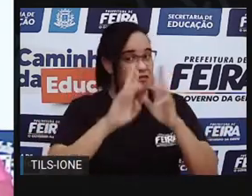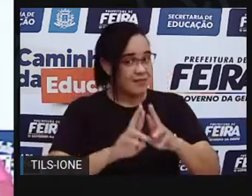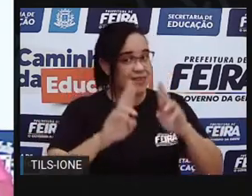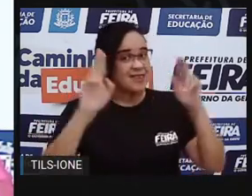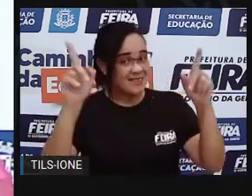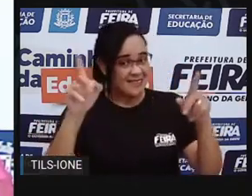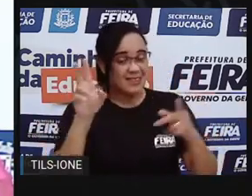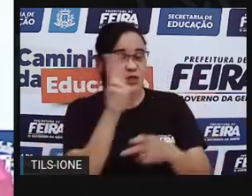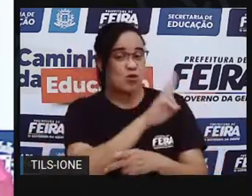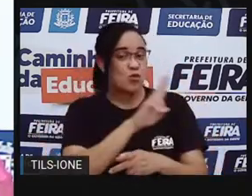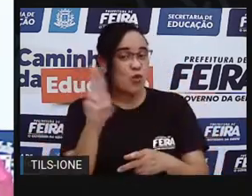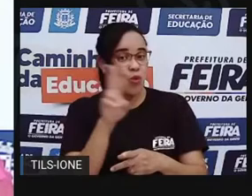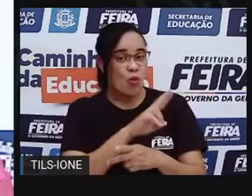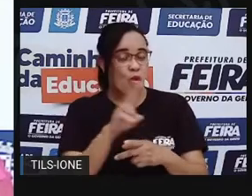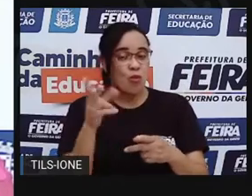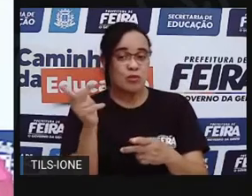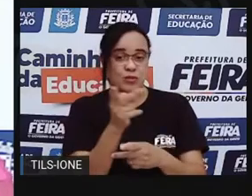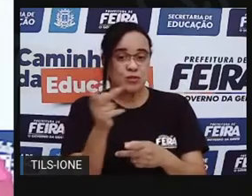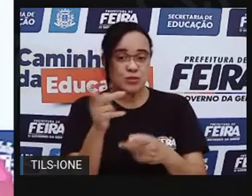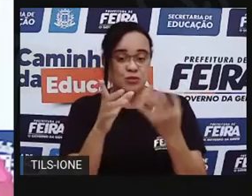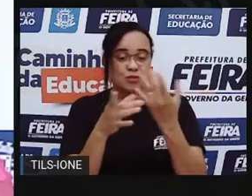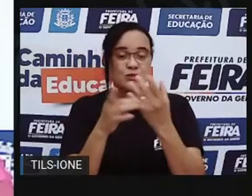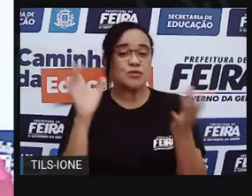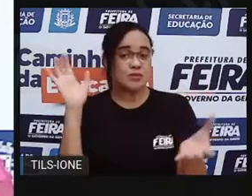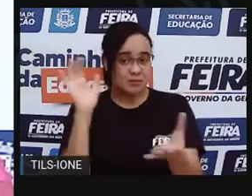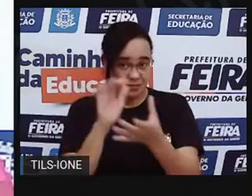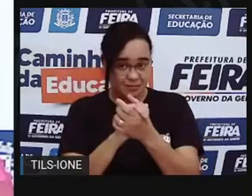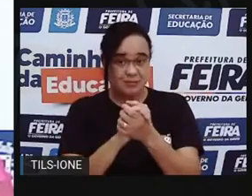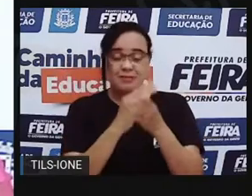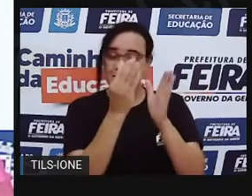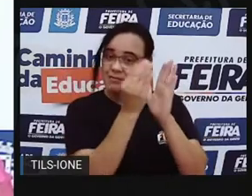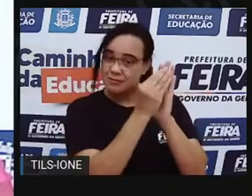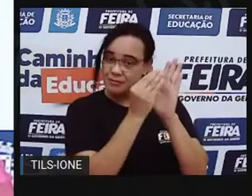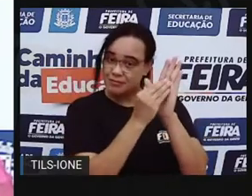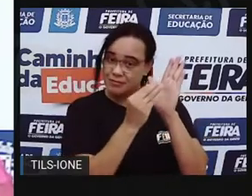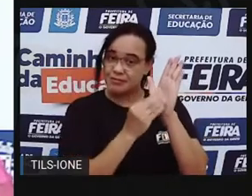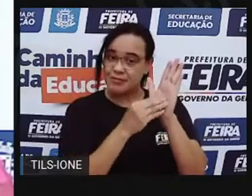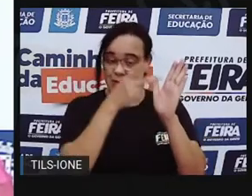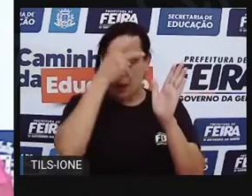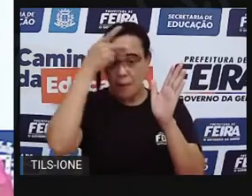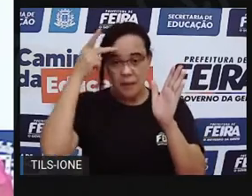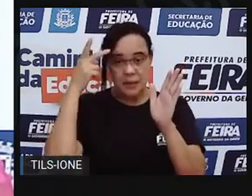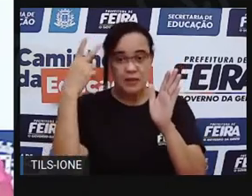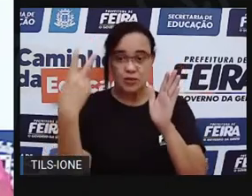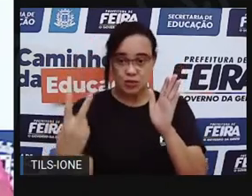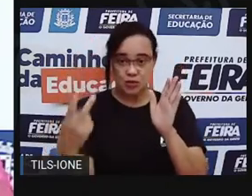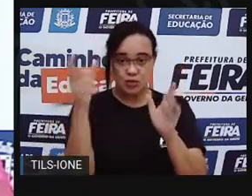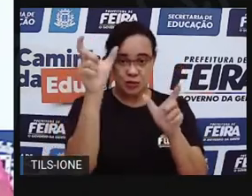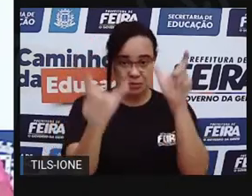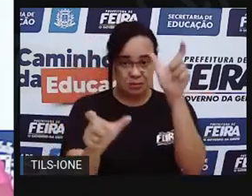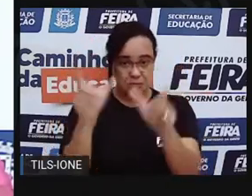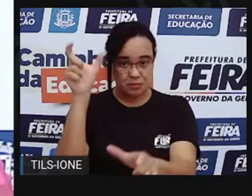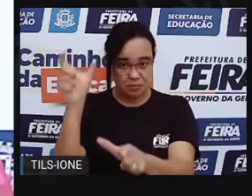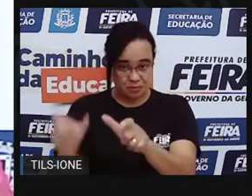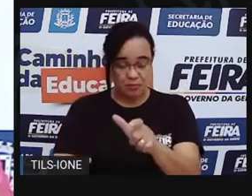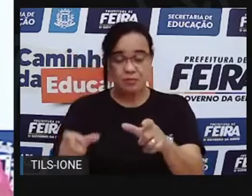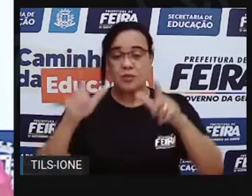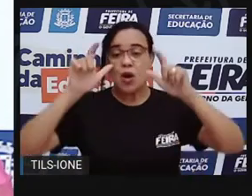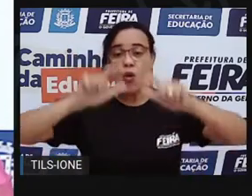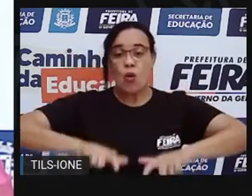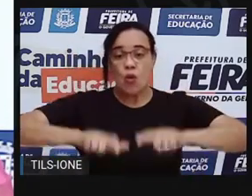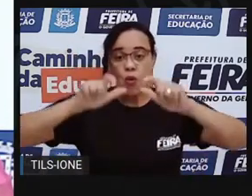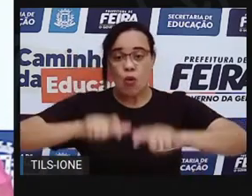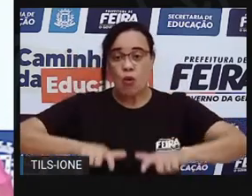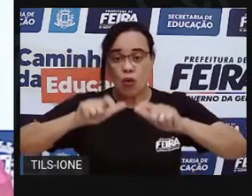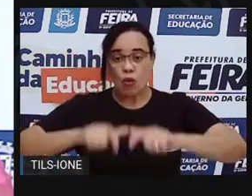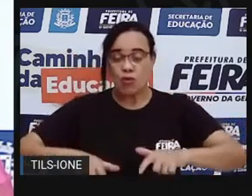né? Dos noivos que vão casar, não é verdade? Isso. Das duas pessoas que vão casar. Além do local onde vai